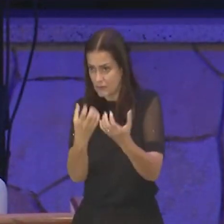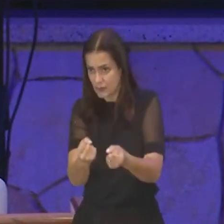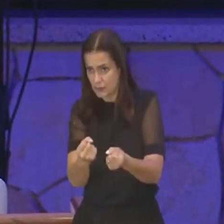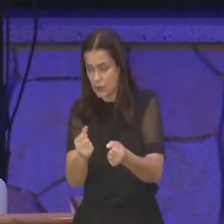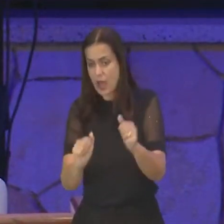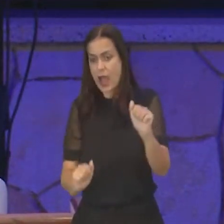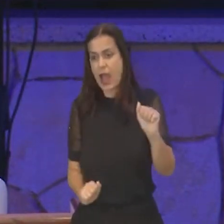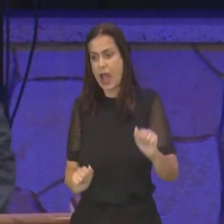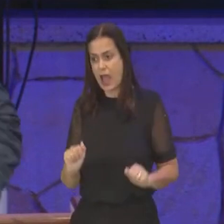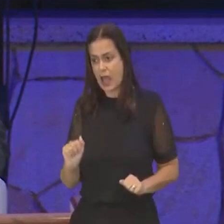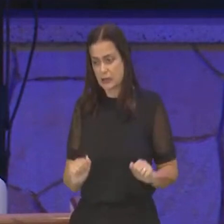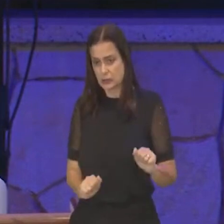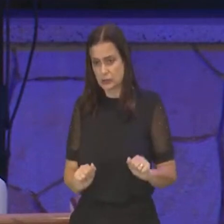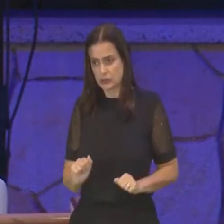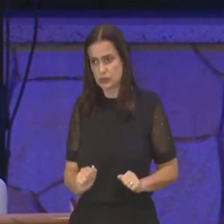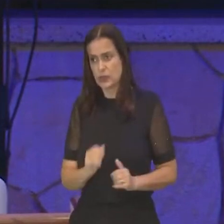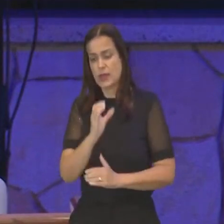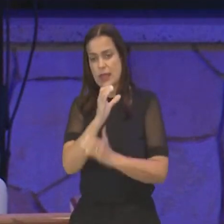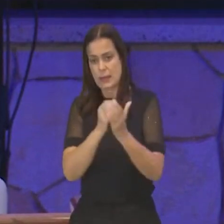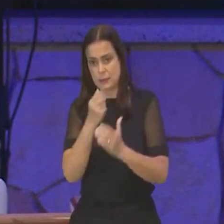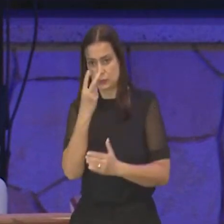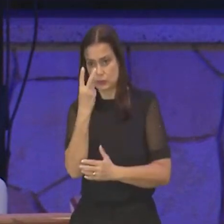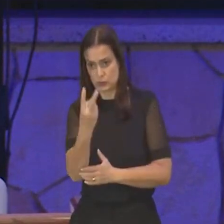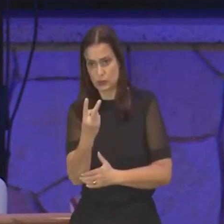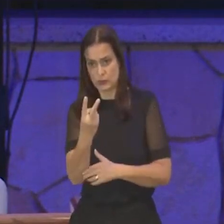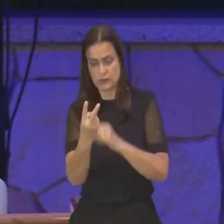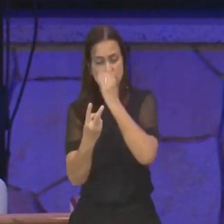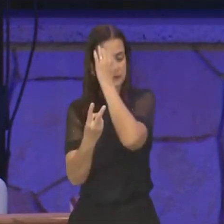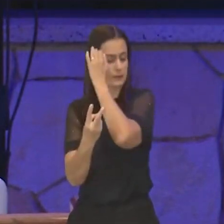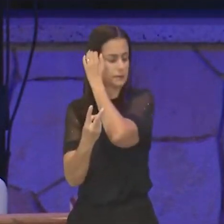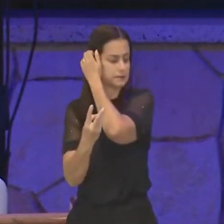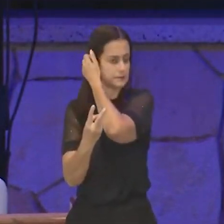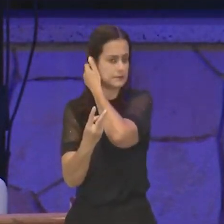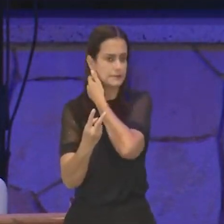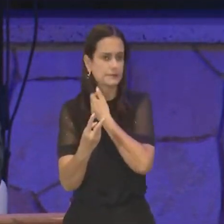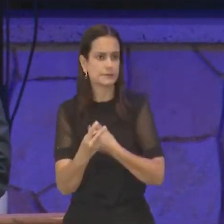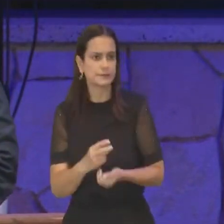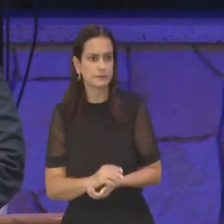em Atos dos Apóstolos, no capítulo 2.